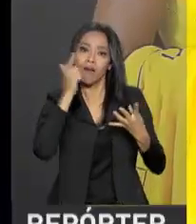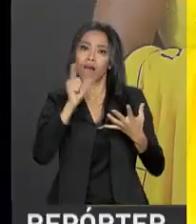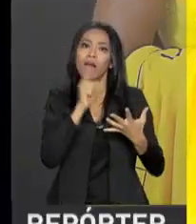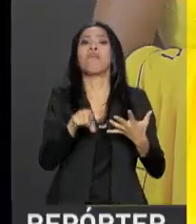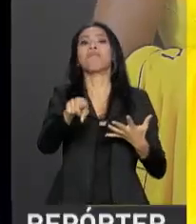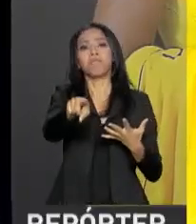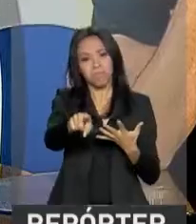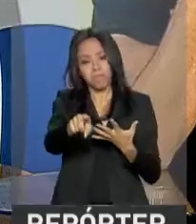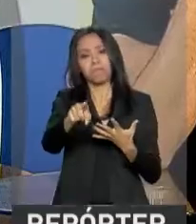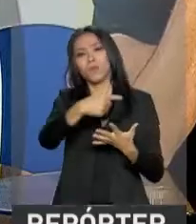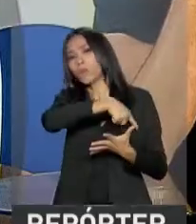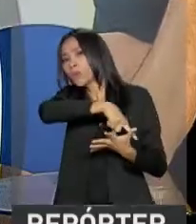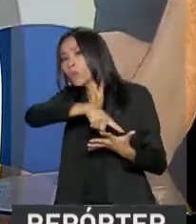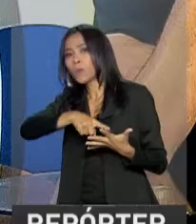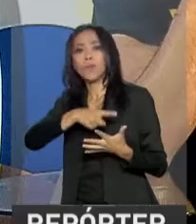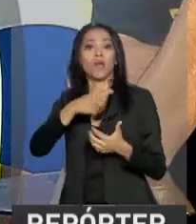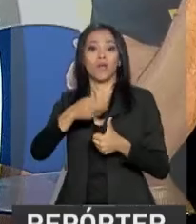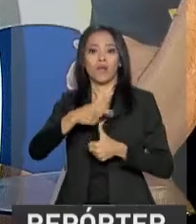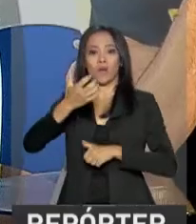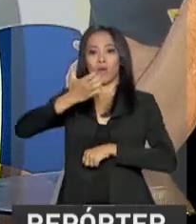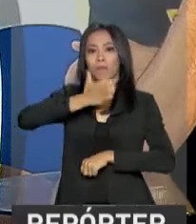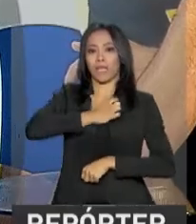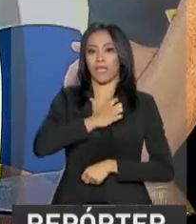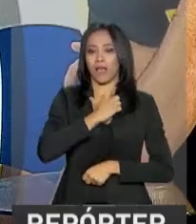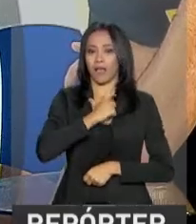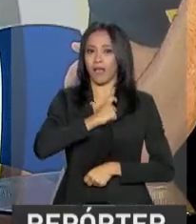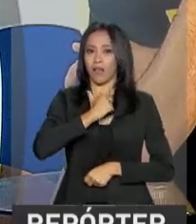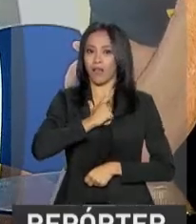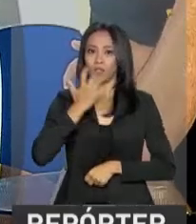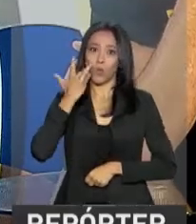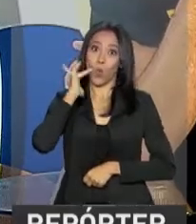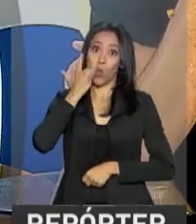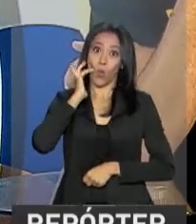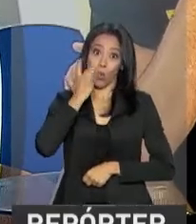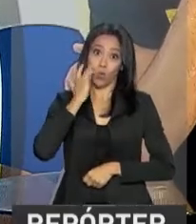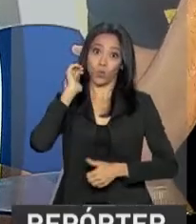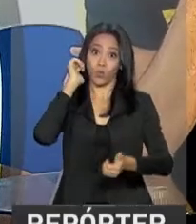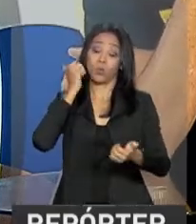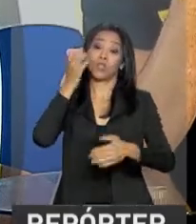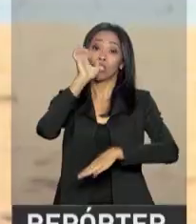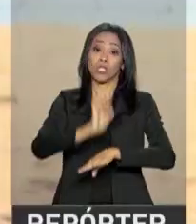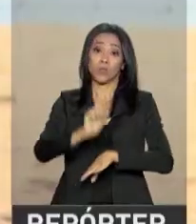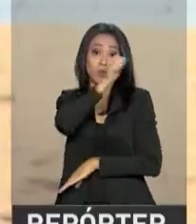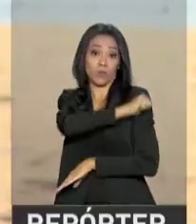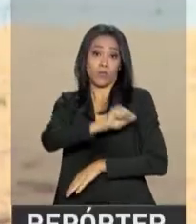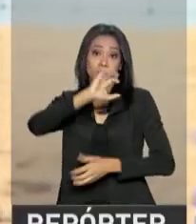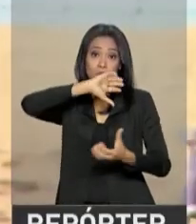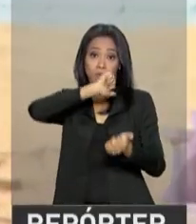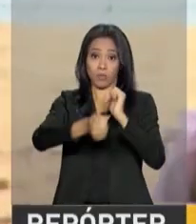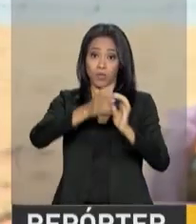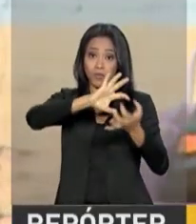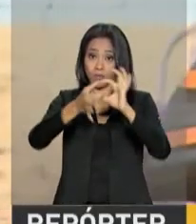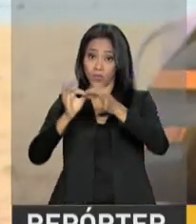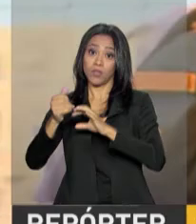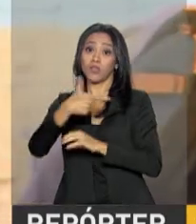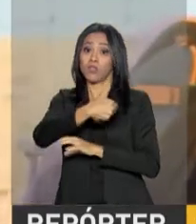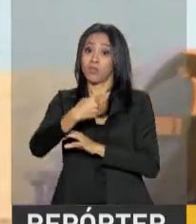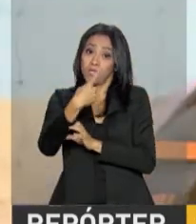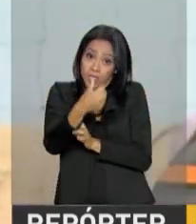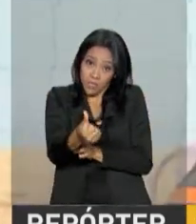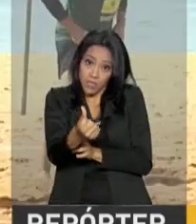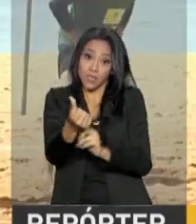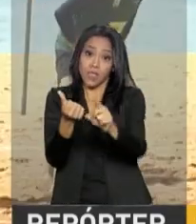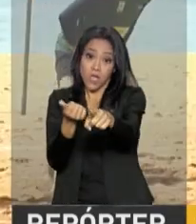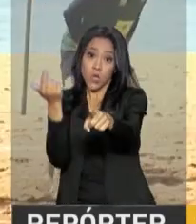entre elas a medalha de ouro nos jogos olímpicos do rio em 2016 tudo isso só foi possível graças